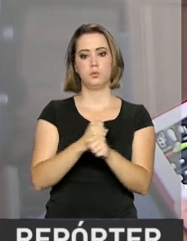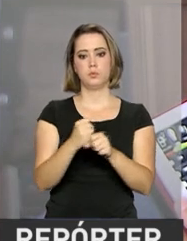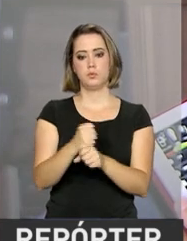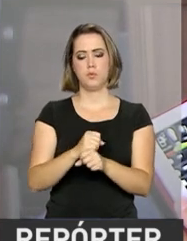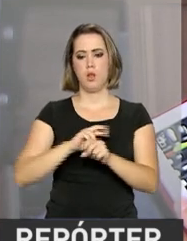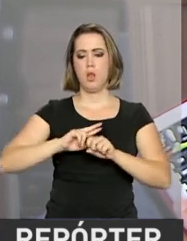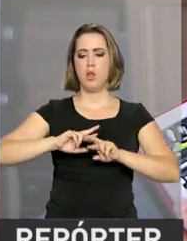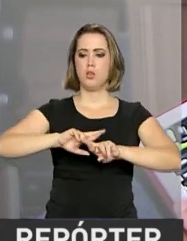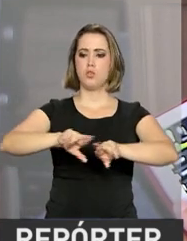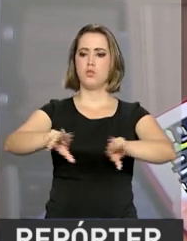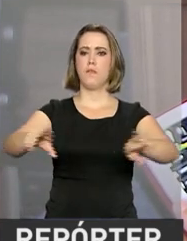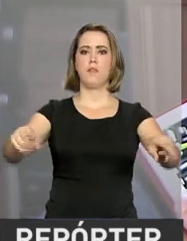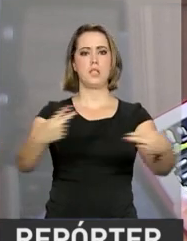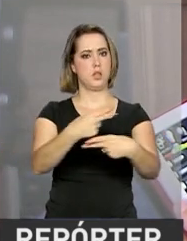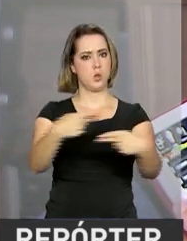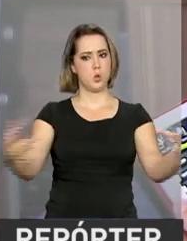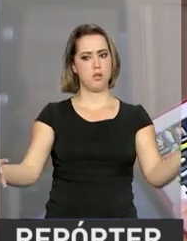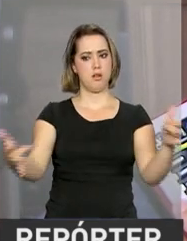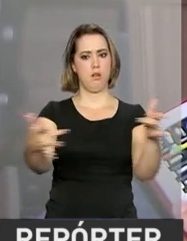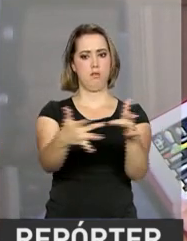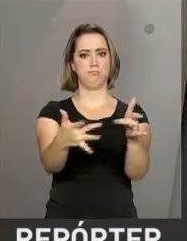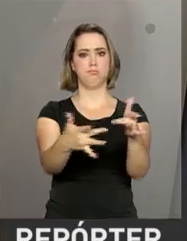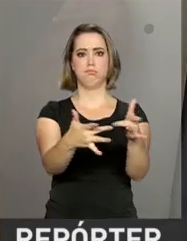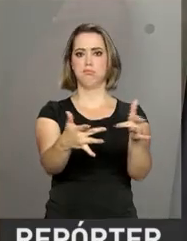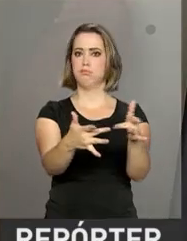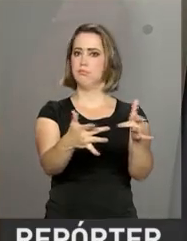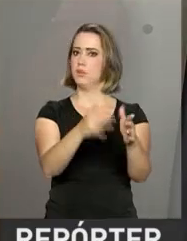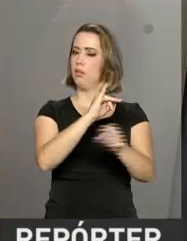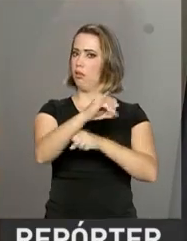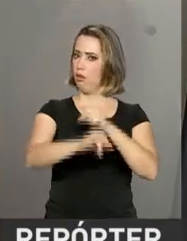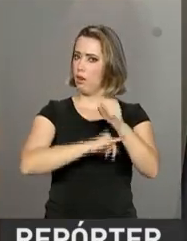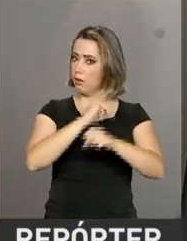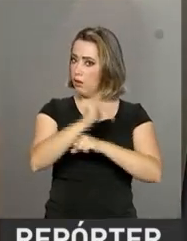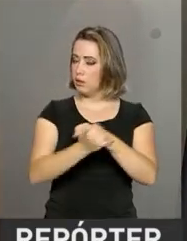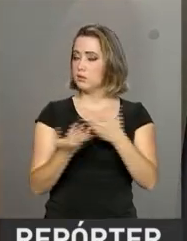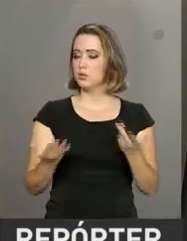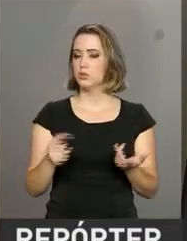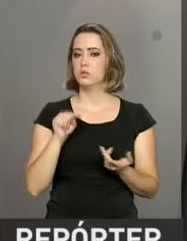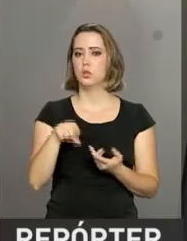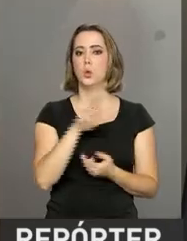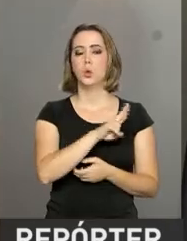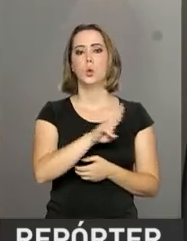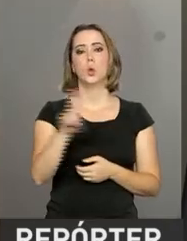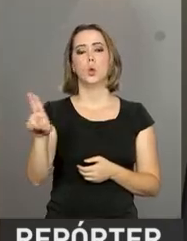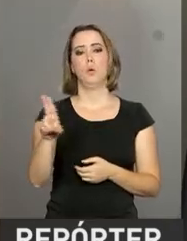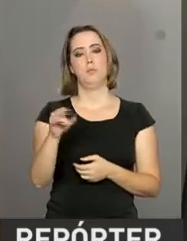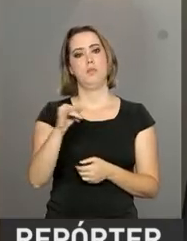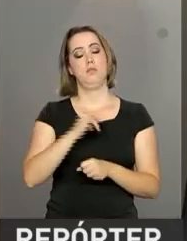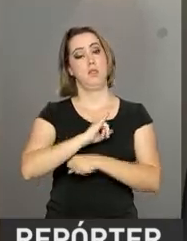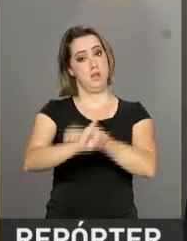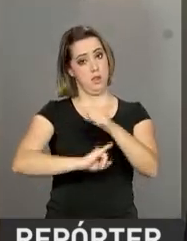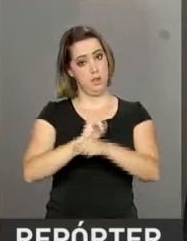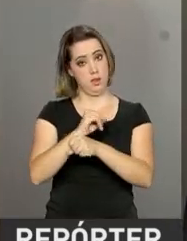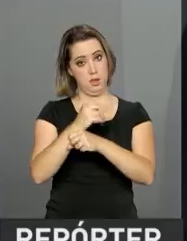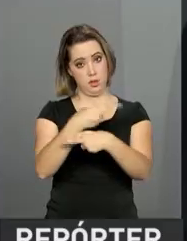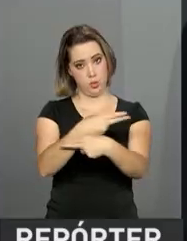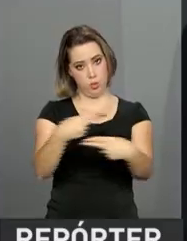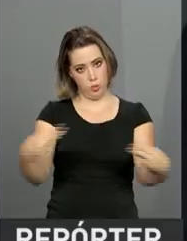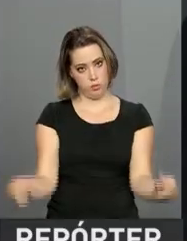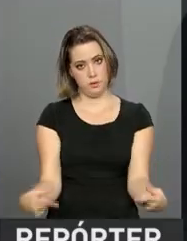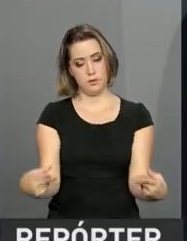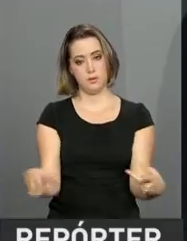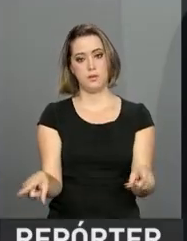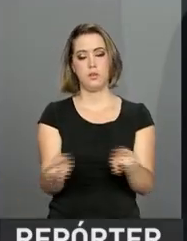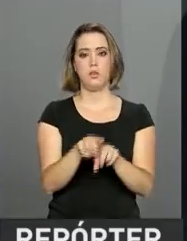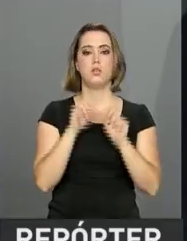de objetos que se comunicam e interagem de forma autônoma via internet recebe o nome de internet das coisas e você